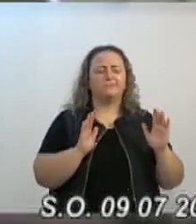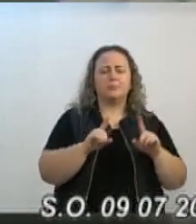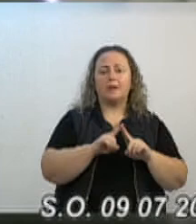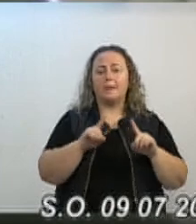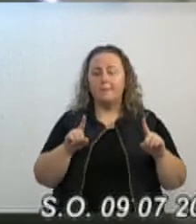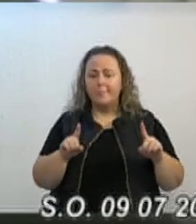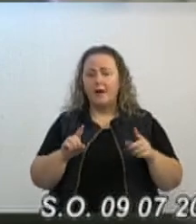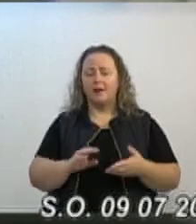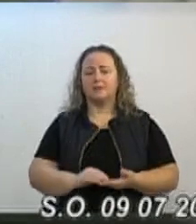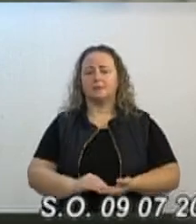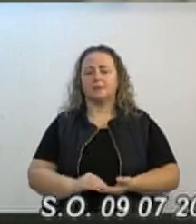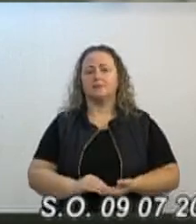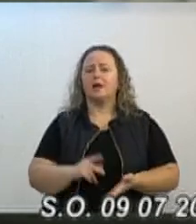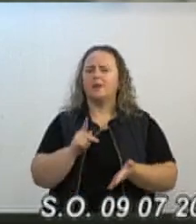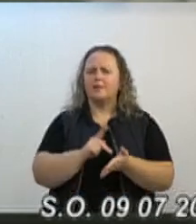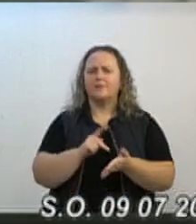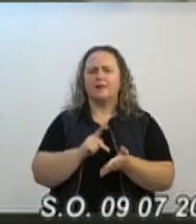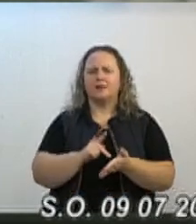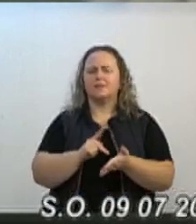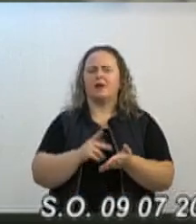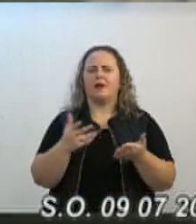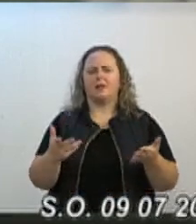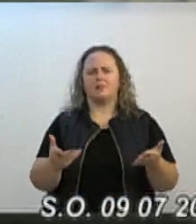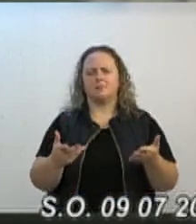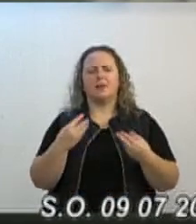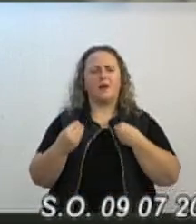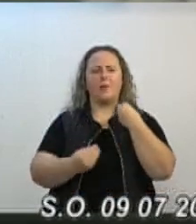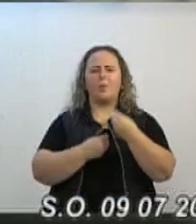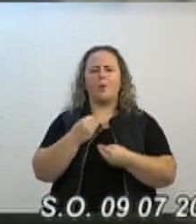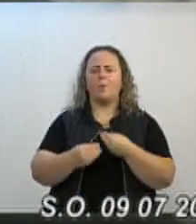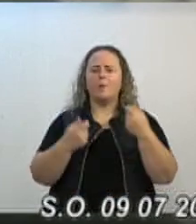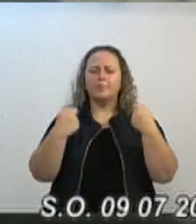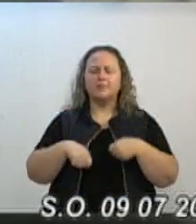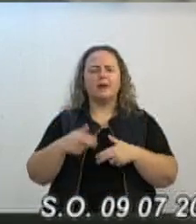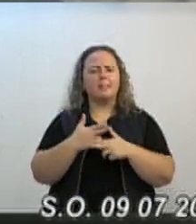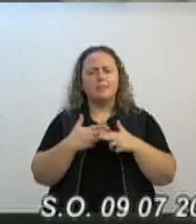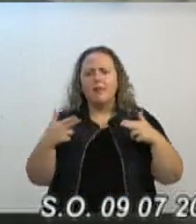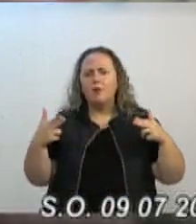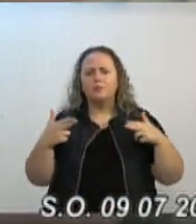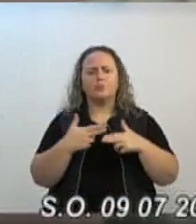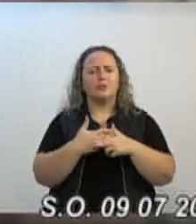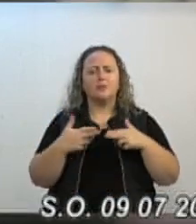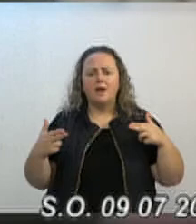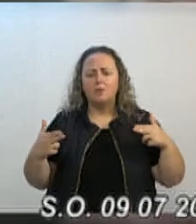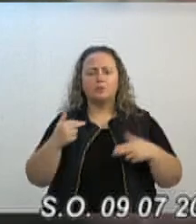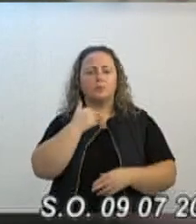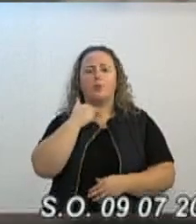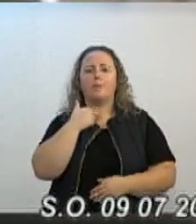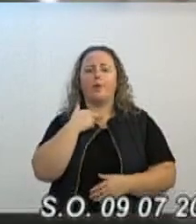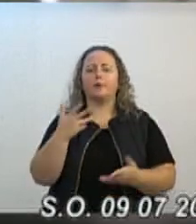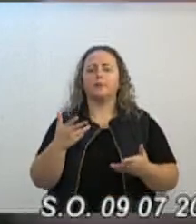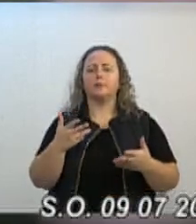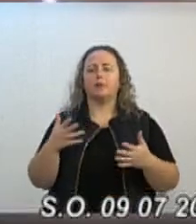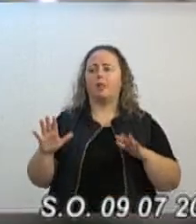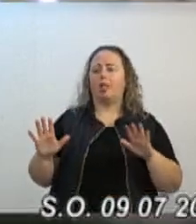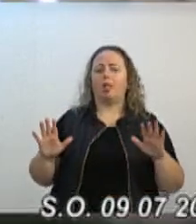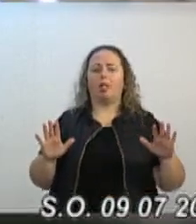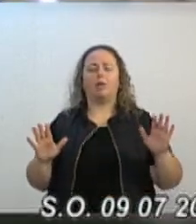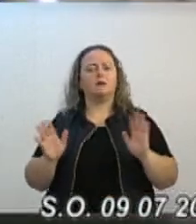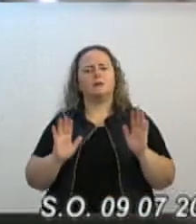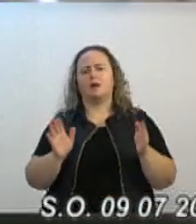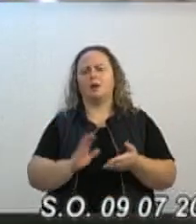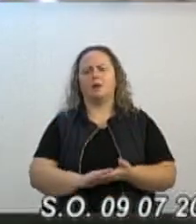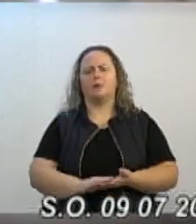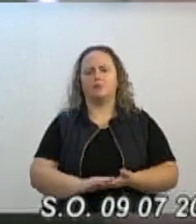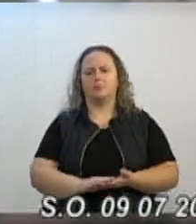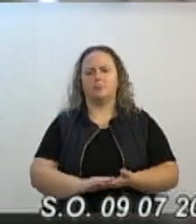inclusive, ao meu ver, fere, sim, o princípio da impessoalidade, não pode conduzir, está errado. Vereadores aqui que o prefeito escuta mais, vereador